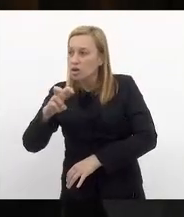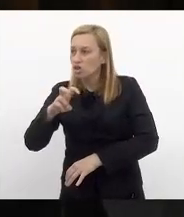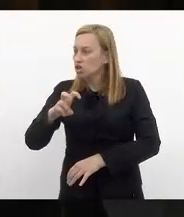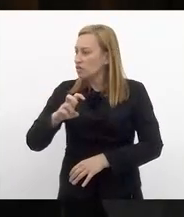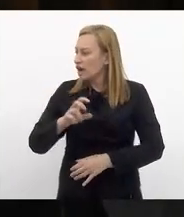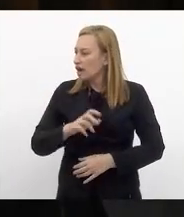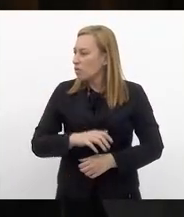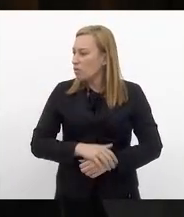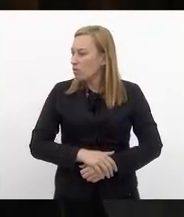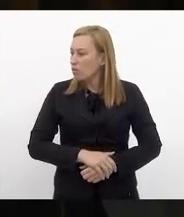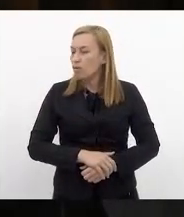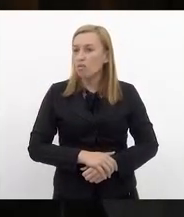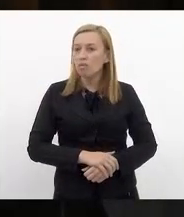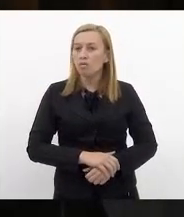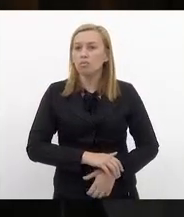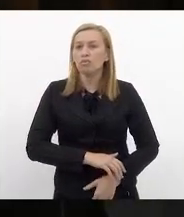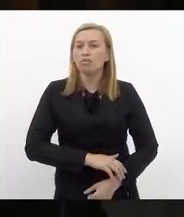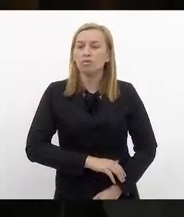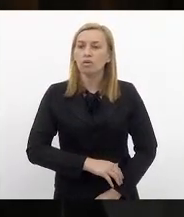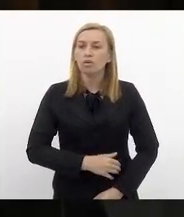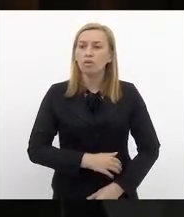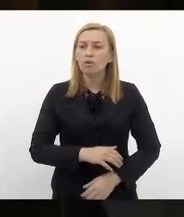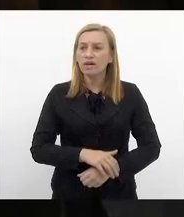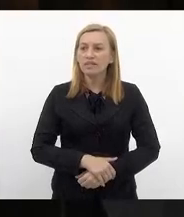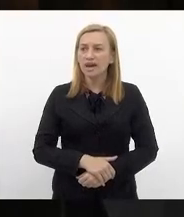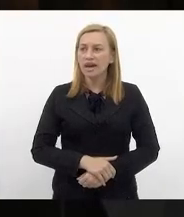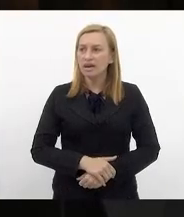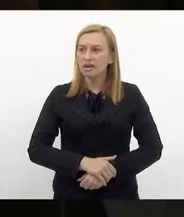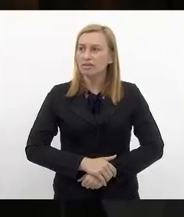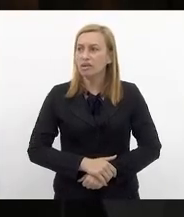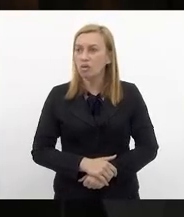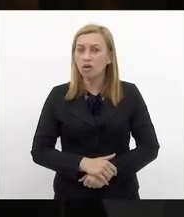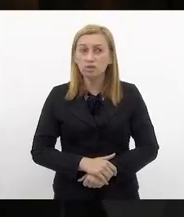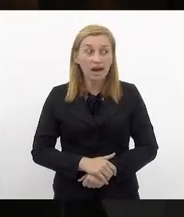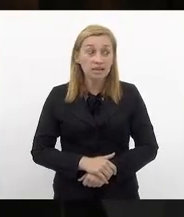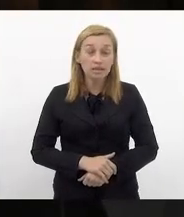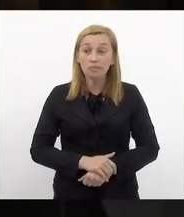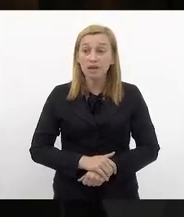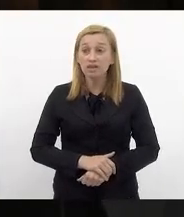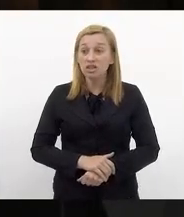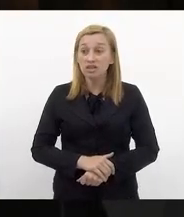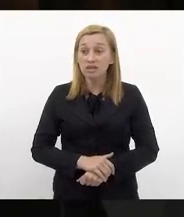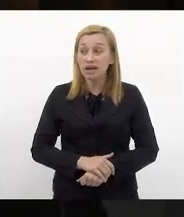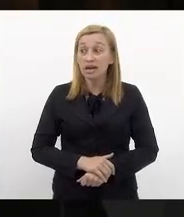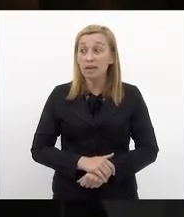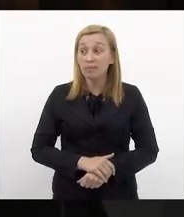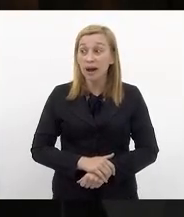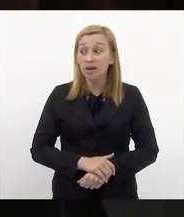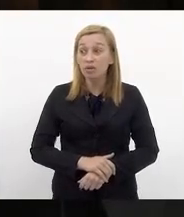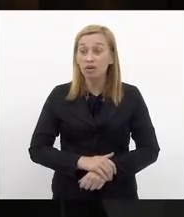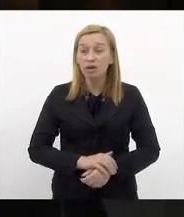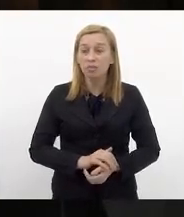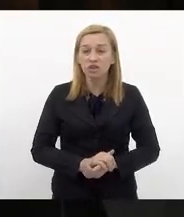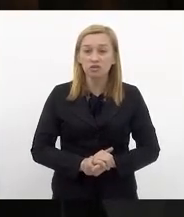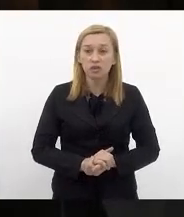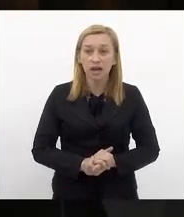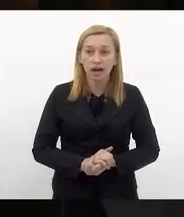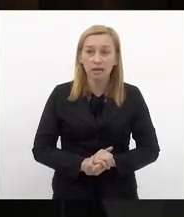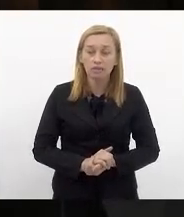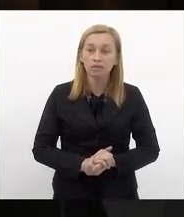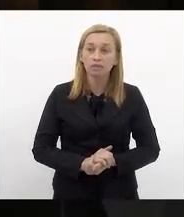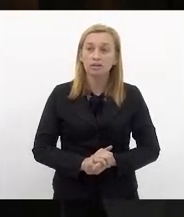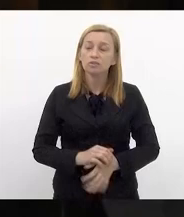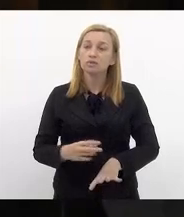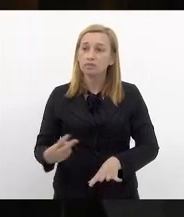grave crise econômica. Por quê? Porque tem uma economia que veio se enfraquecendo ao longo dos